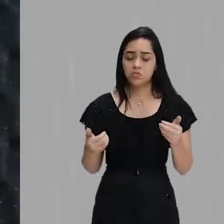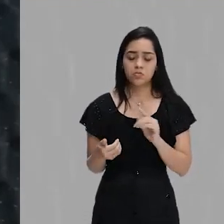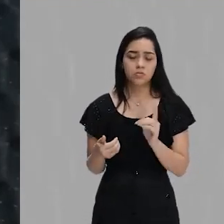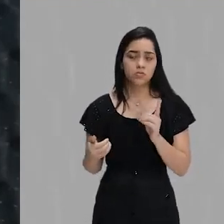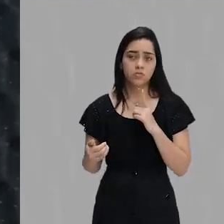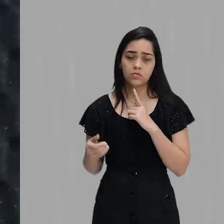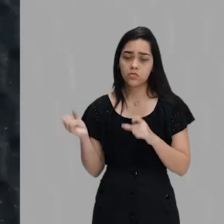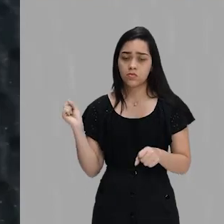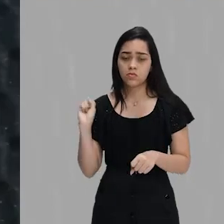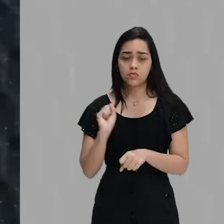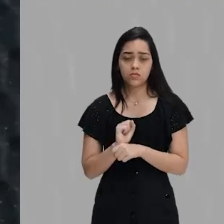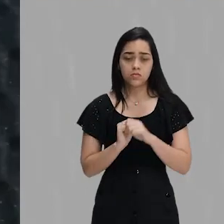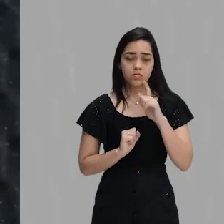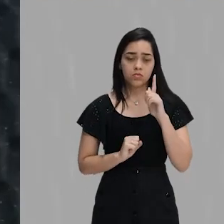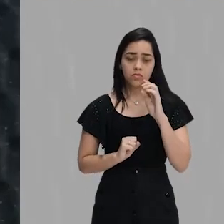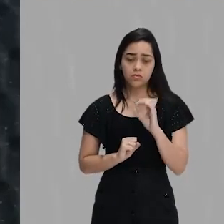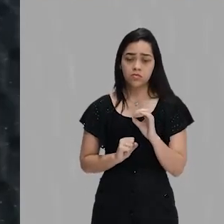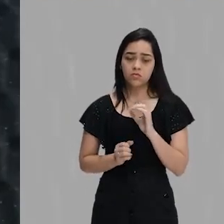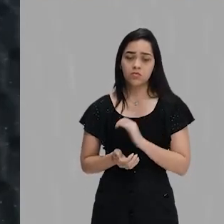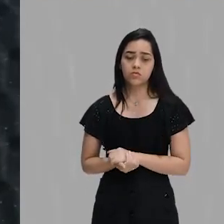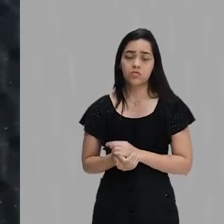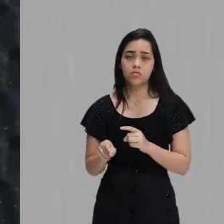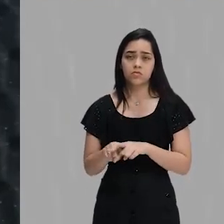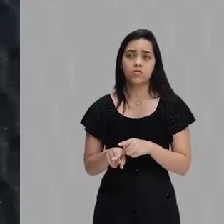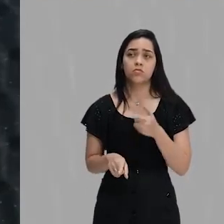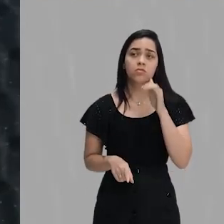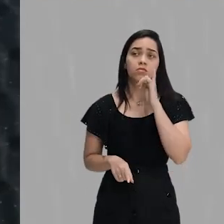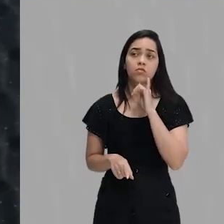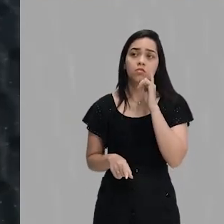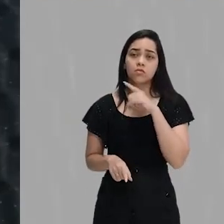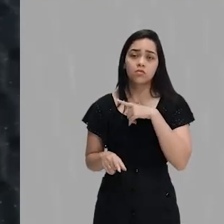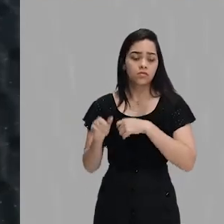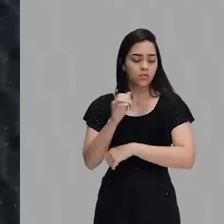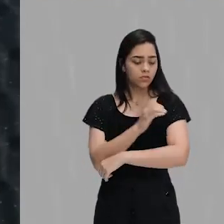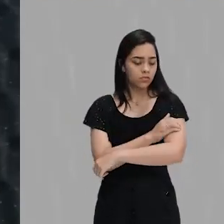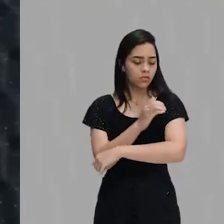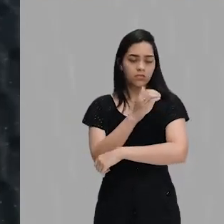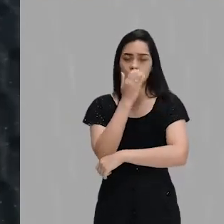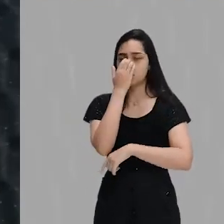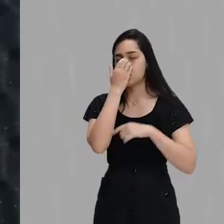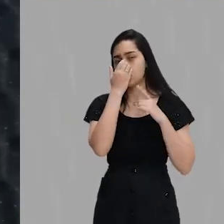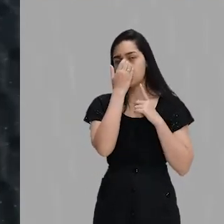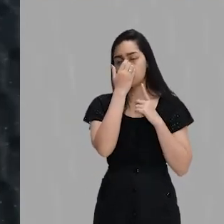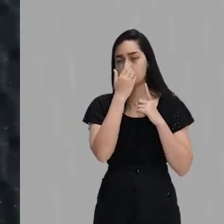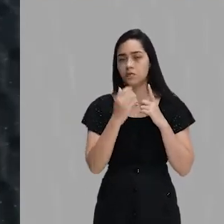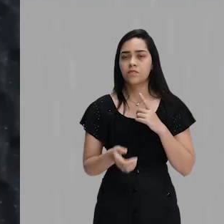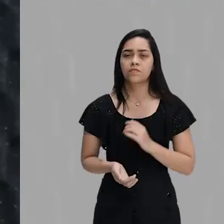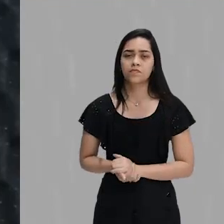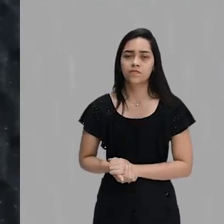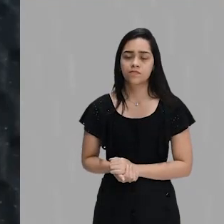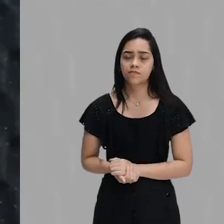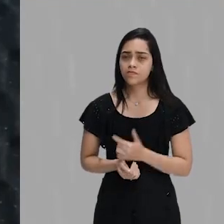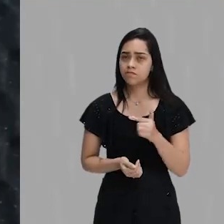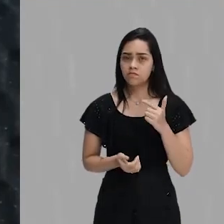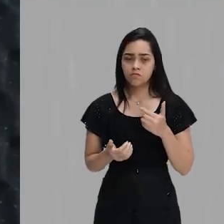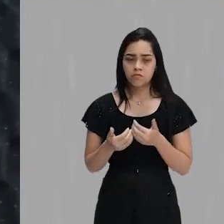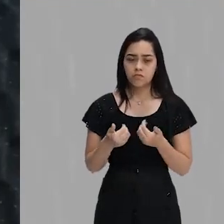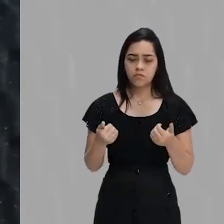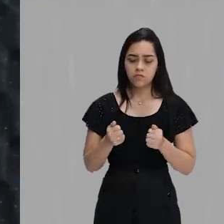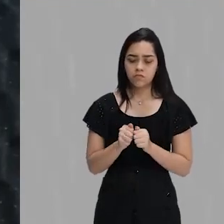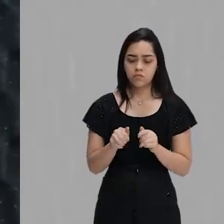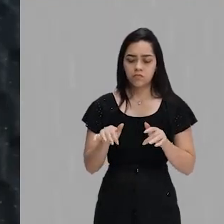elas estão estacionadas em G0. Outro exemplo, células musculares. As células musculares elas não ficam